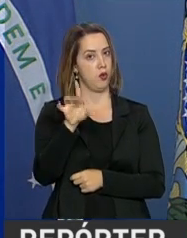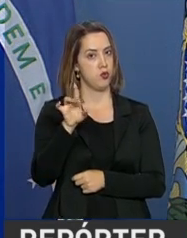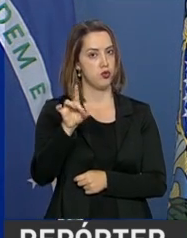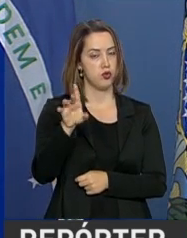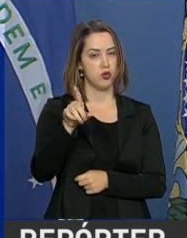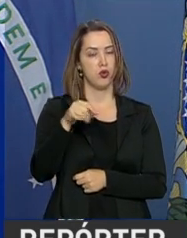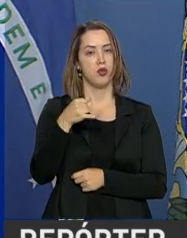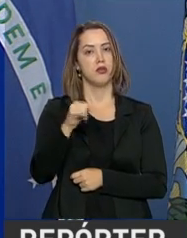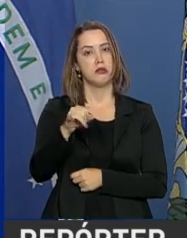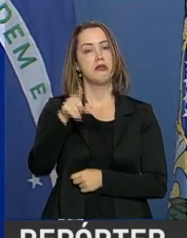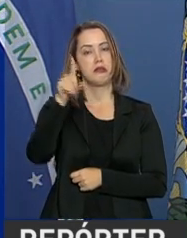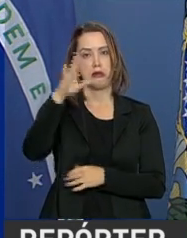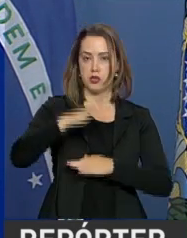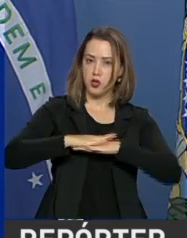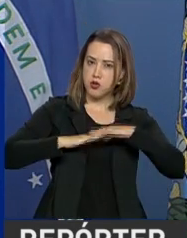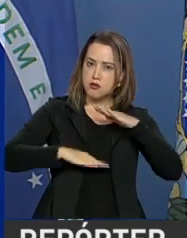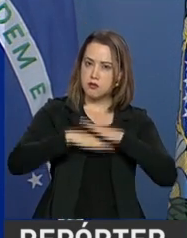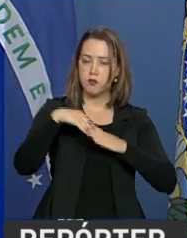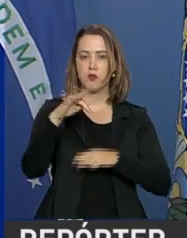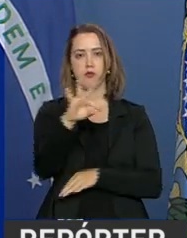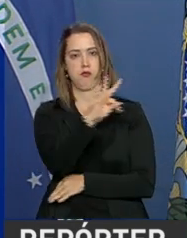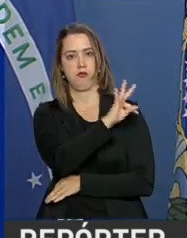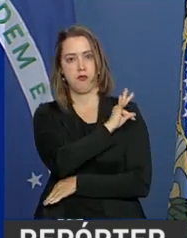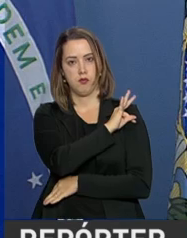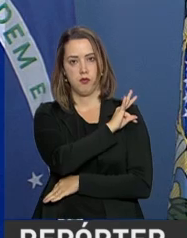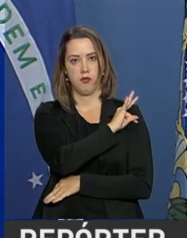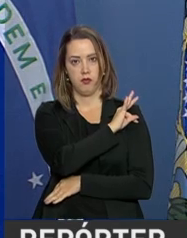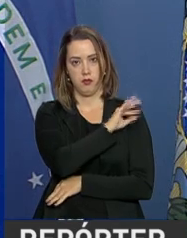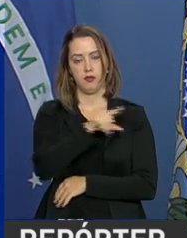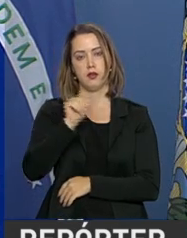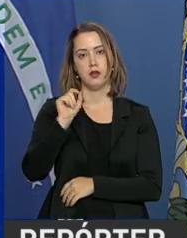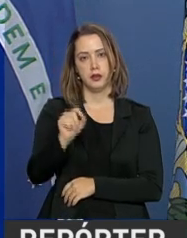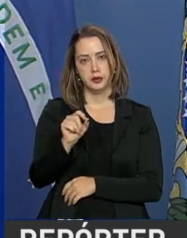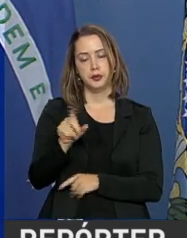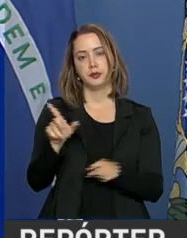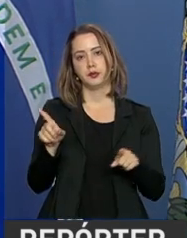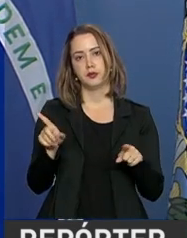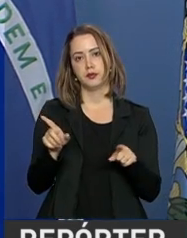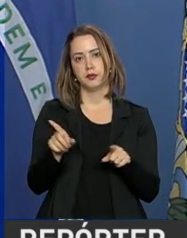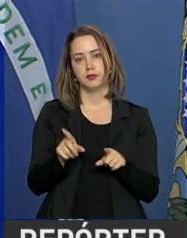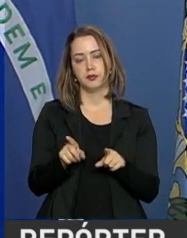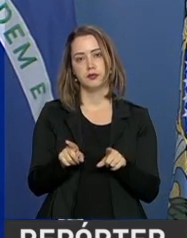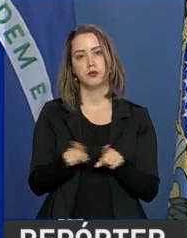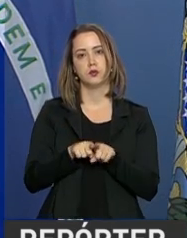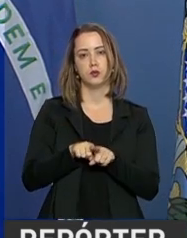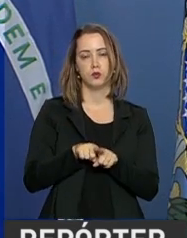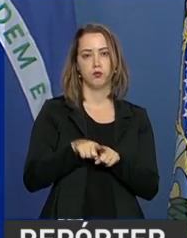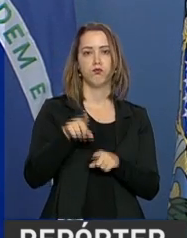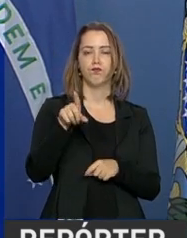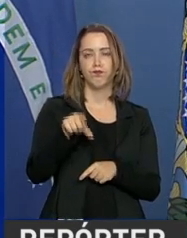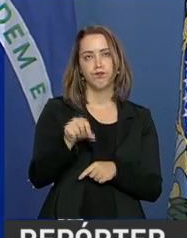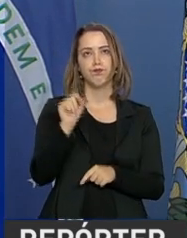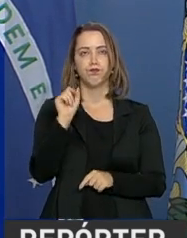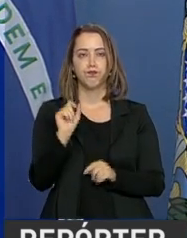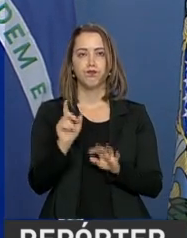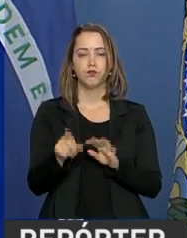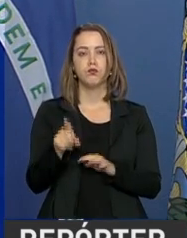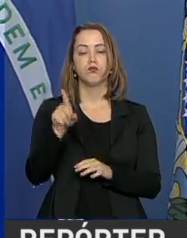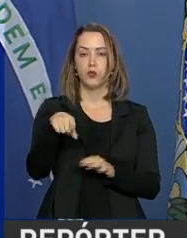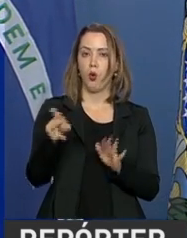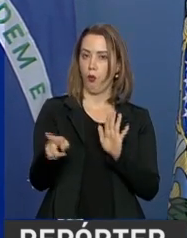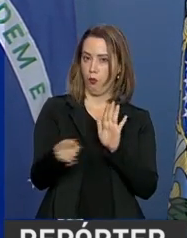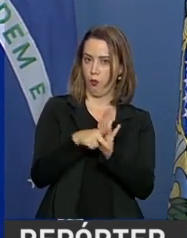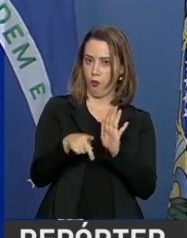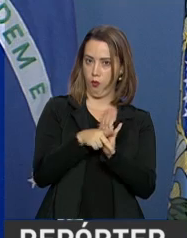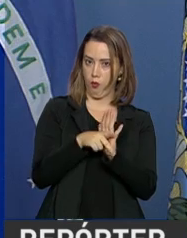que não seja a qualificação técnica e preferencialmente pertencente